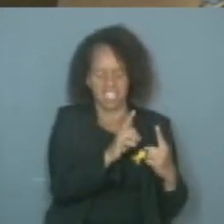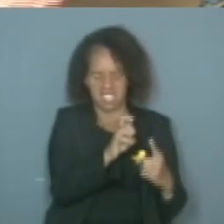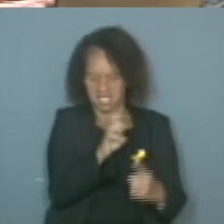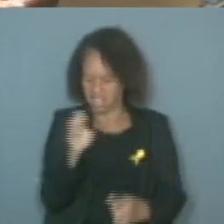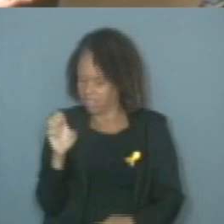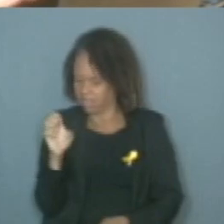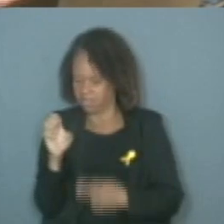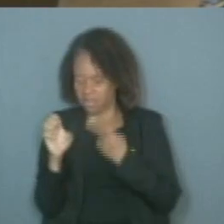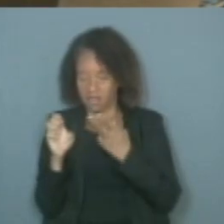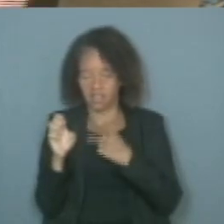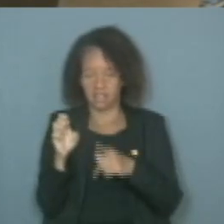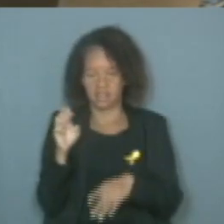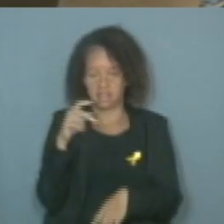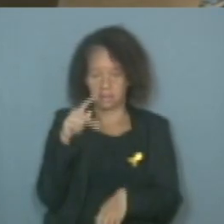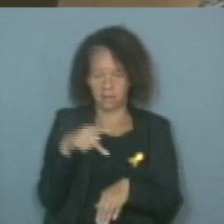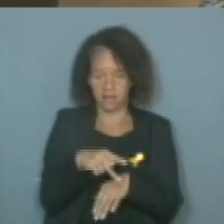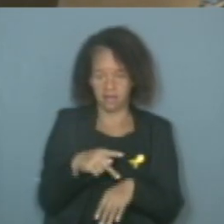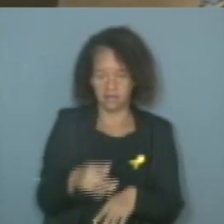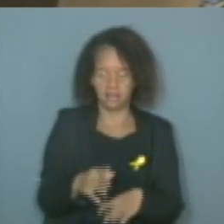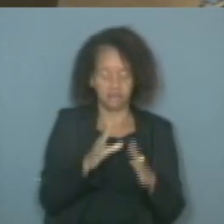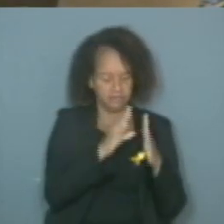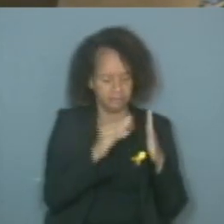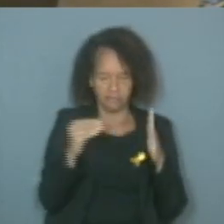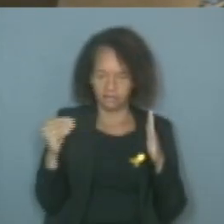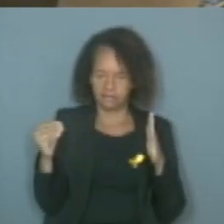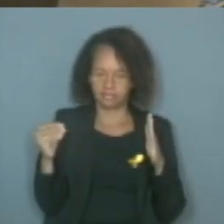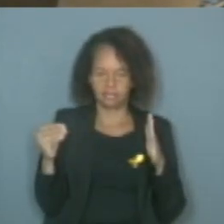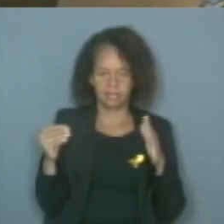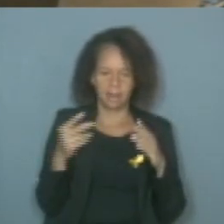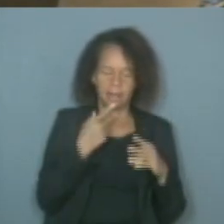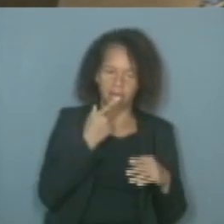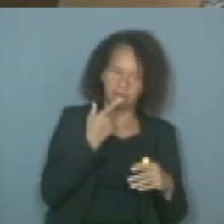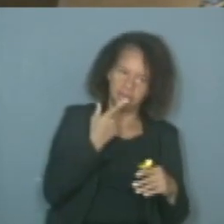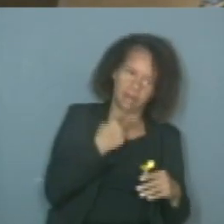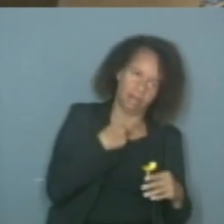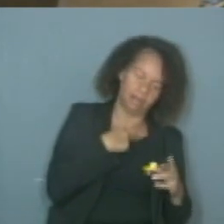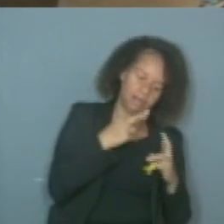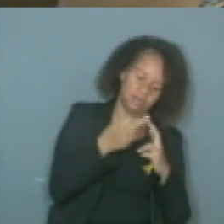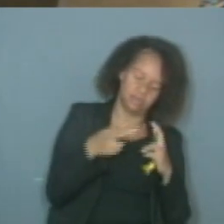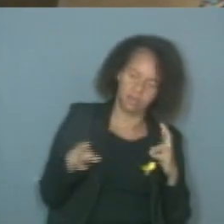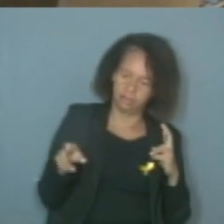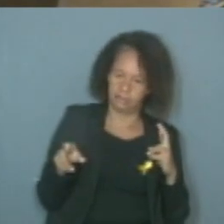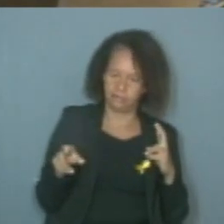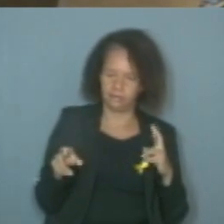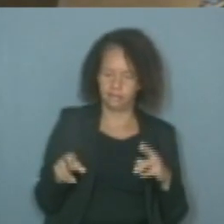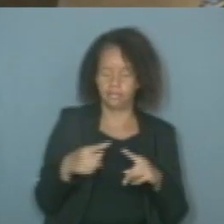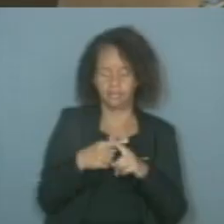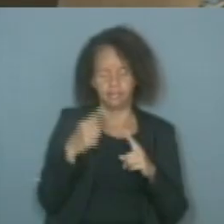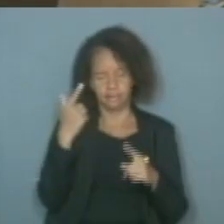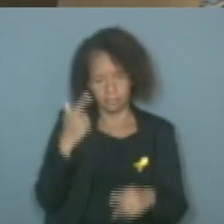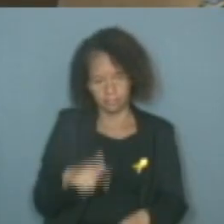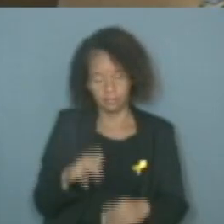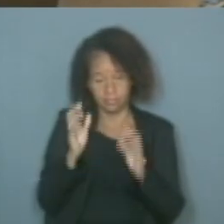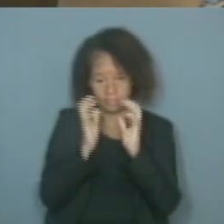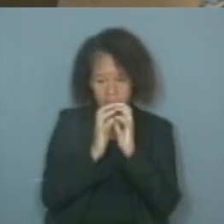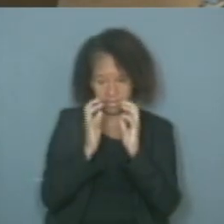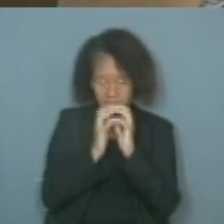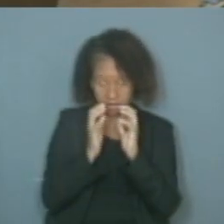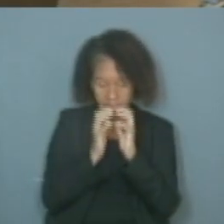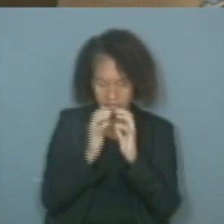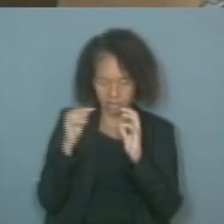daqui desses países. Sem alimentação, ninguém pode falar de religião. Então, mais uma vez, a cidade do